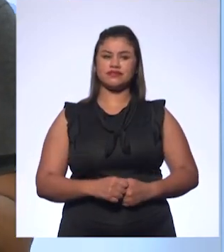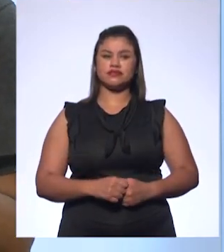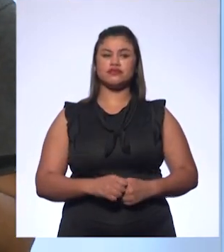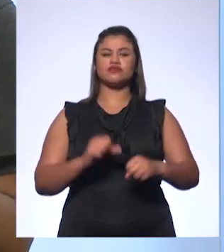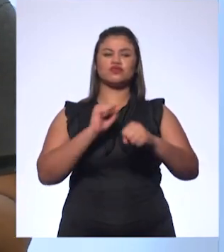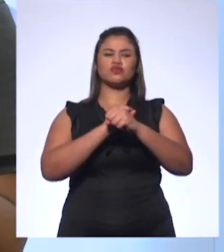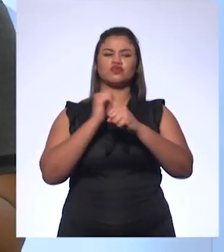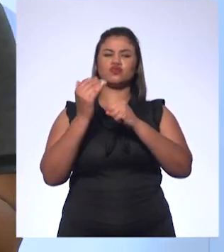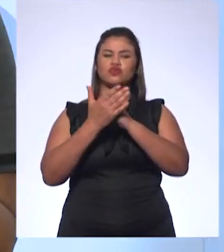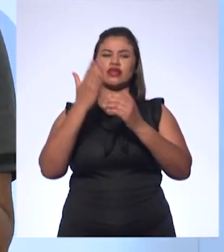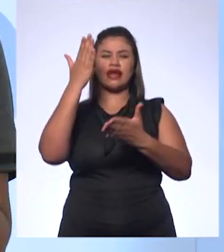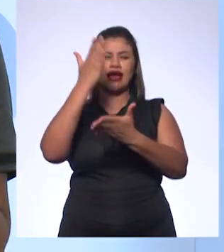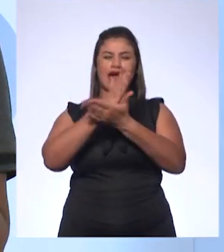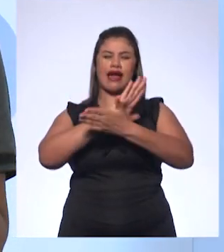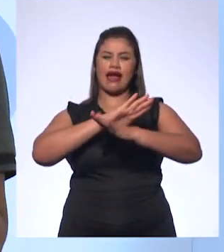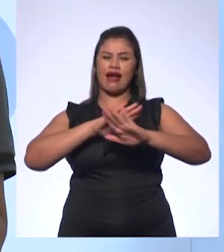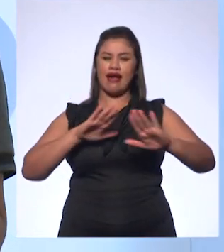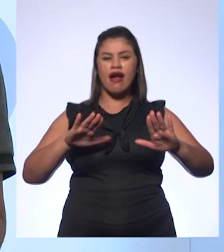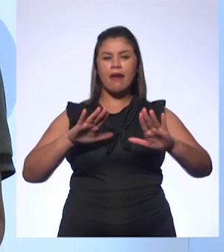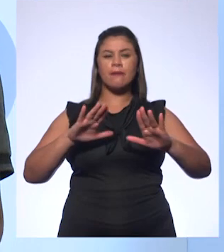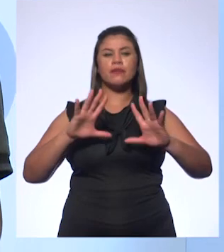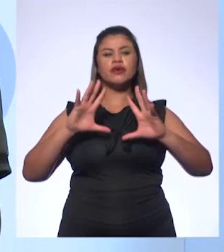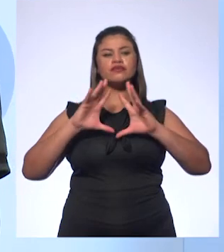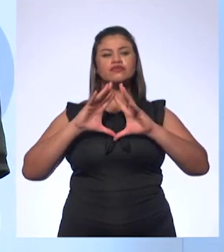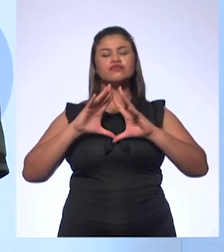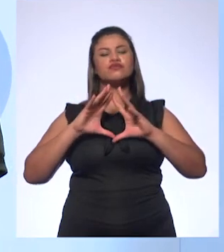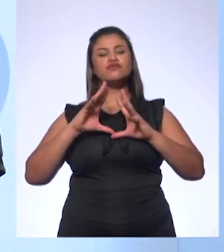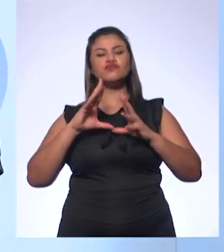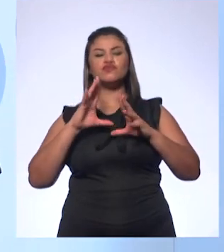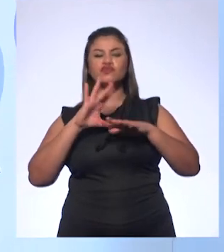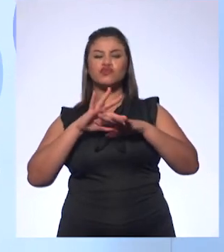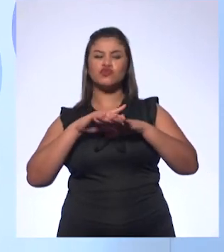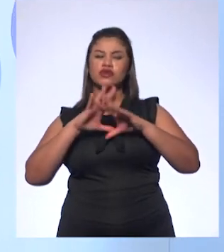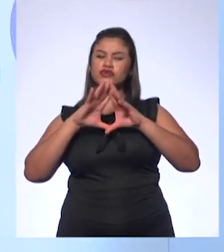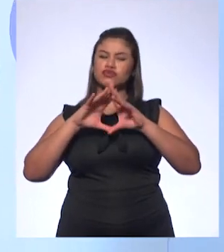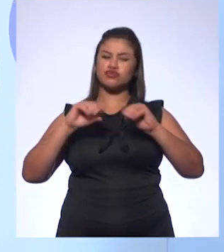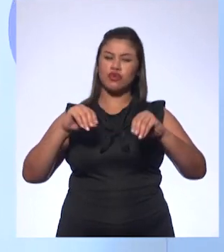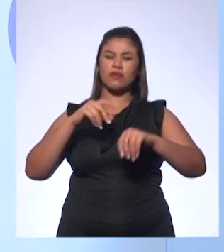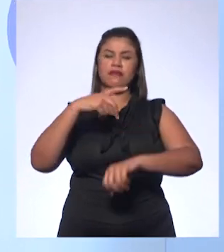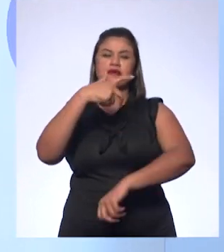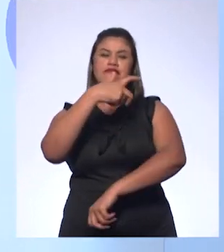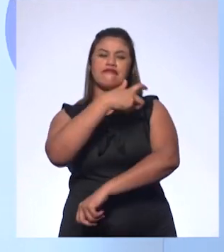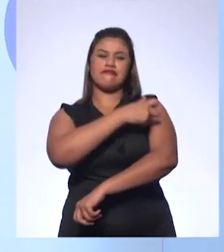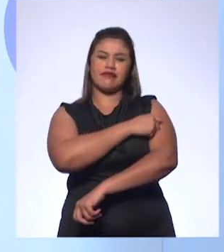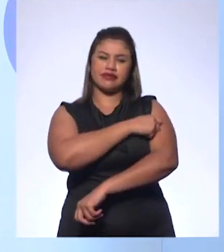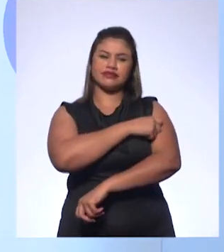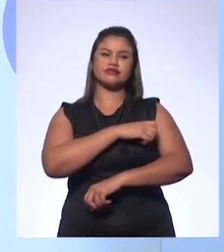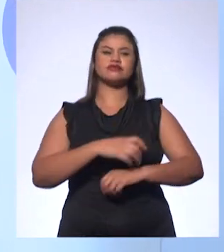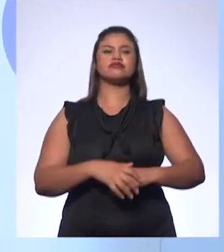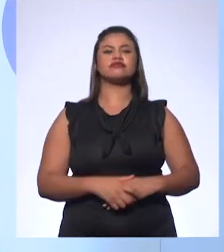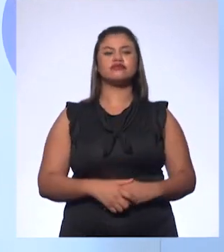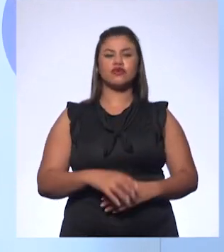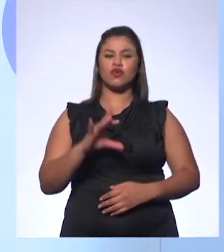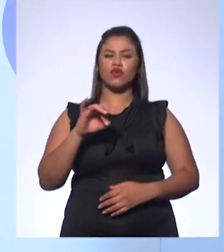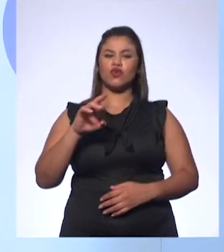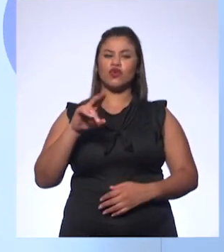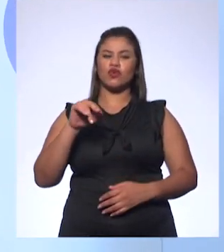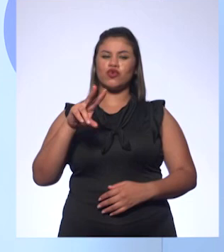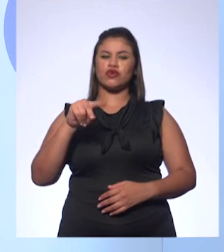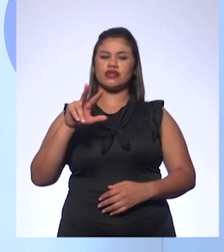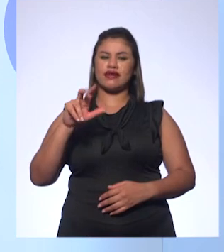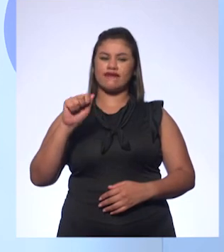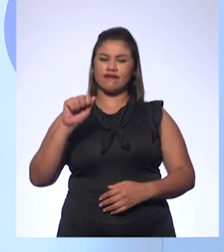do coronavírus, a cura, né? Mas, assim, mais logicamente a vacina, né? Então, Coronavac para todos, a aluna colocou aqui,